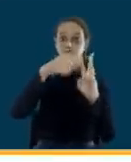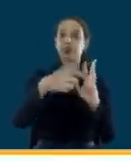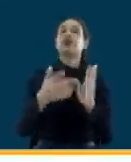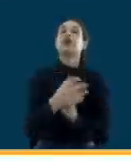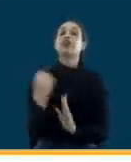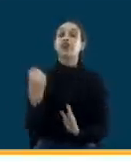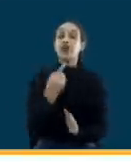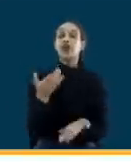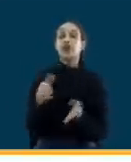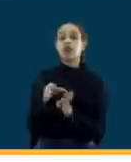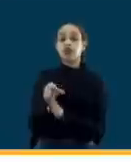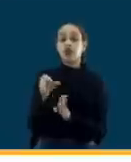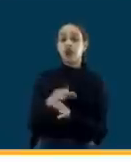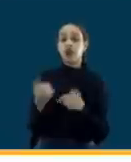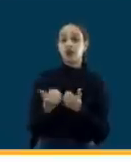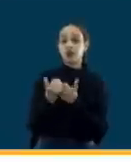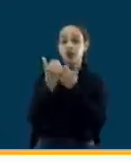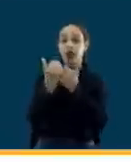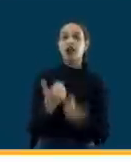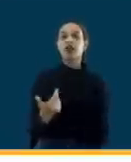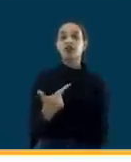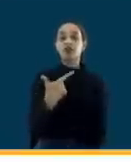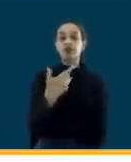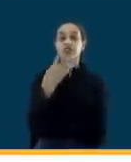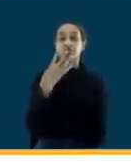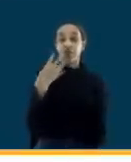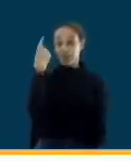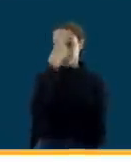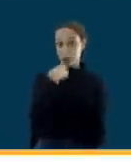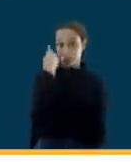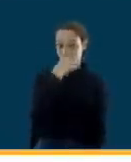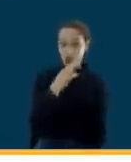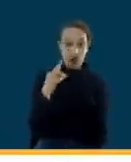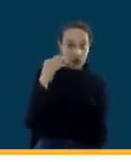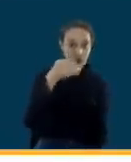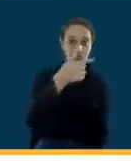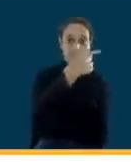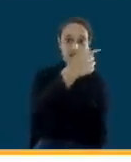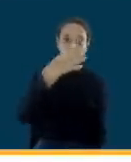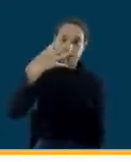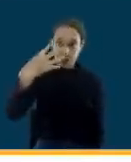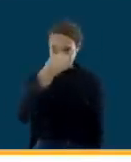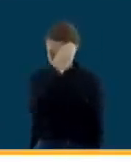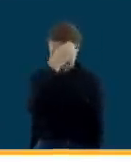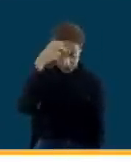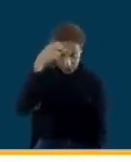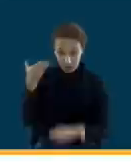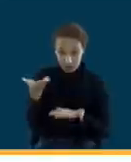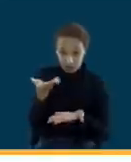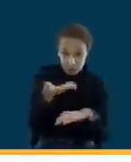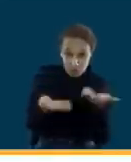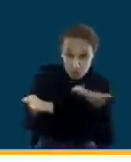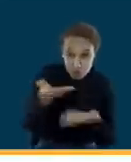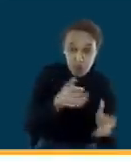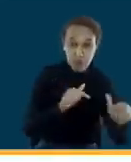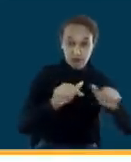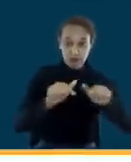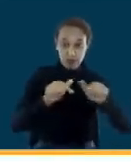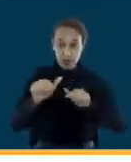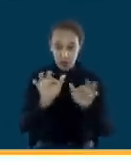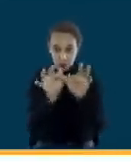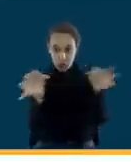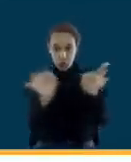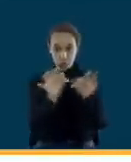24 horas para os 144 municípios, com um plano de trabalho muito detalhado. E se sentirmos a necessidade de renovar, vamos fazer mais de um